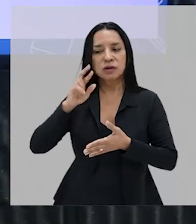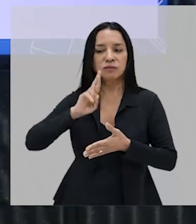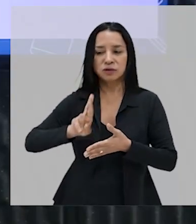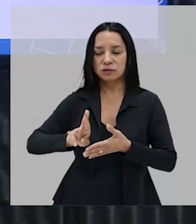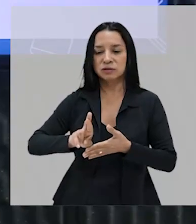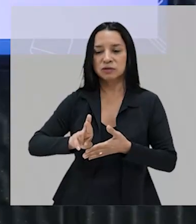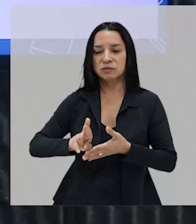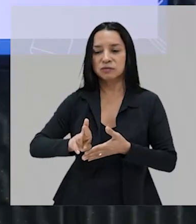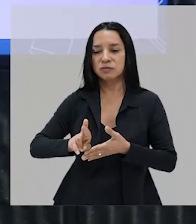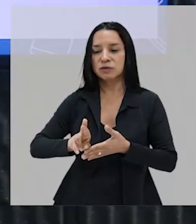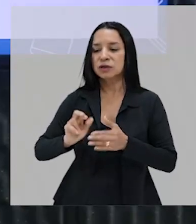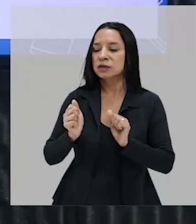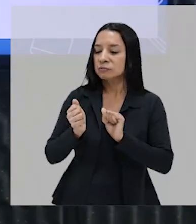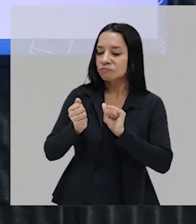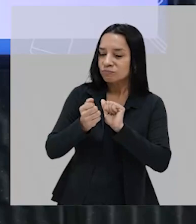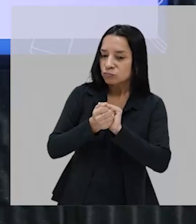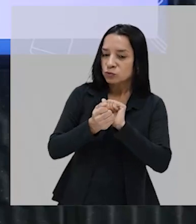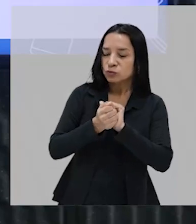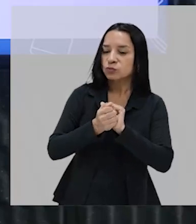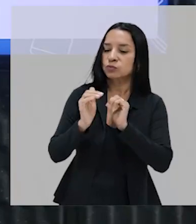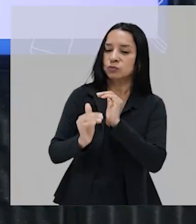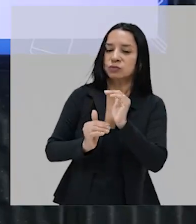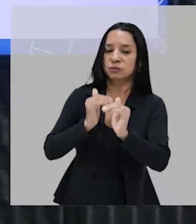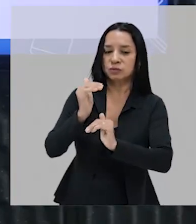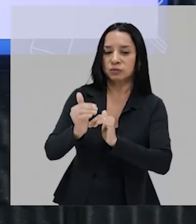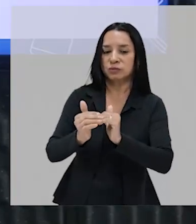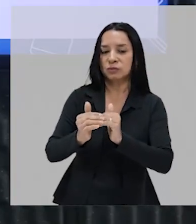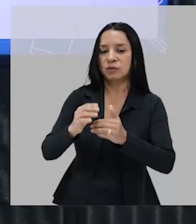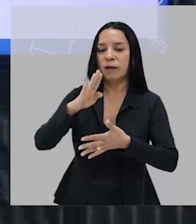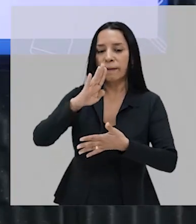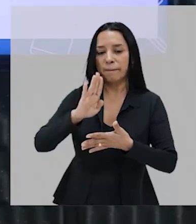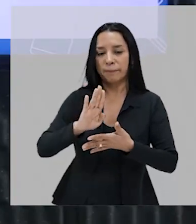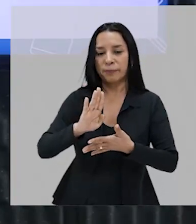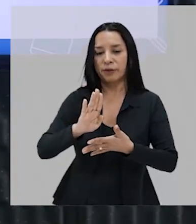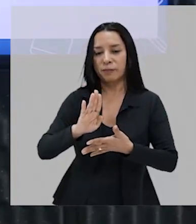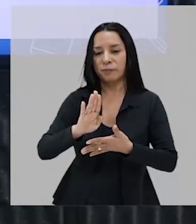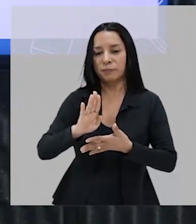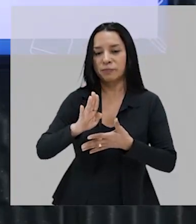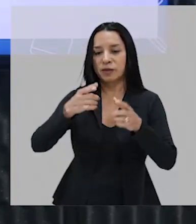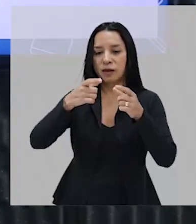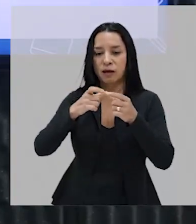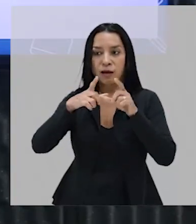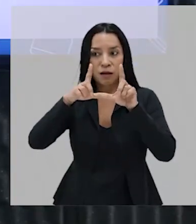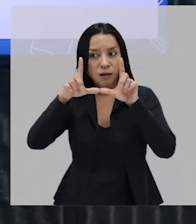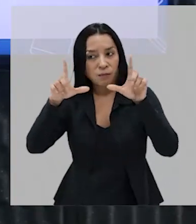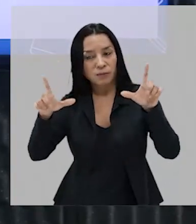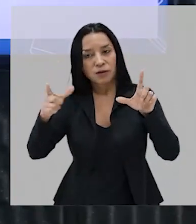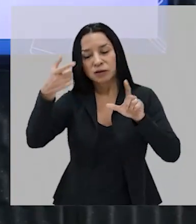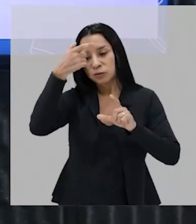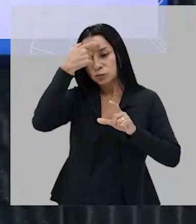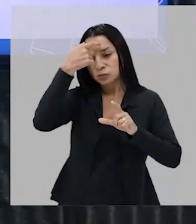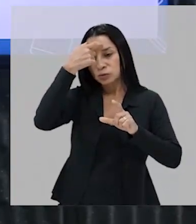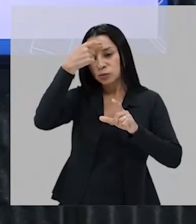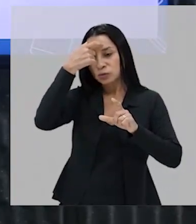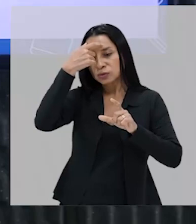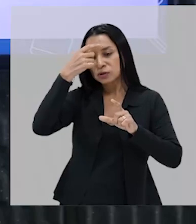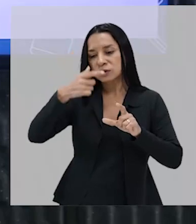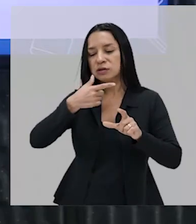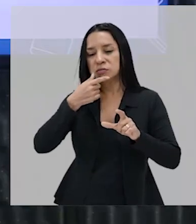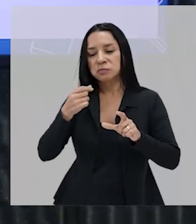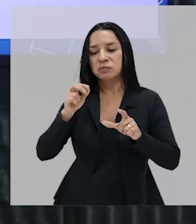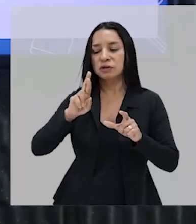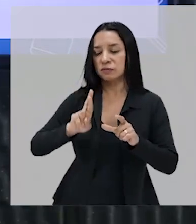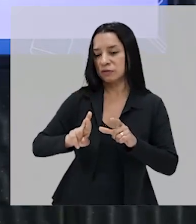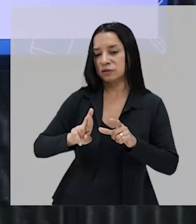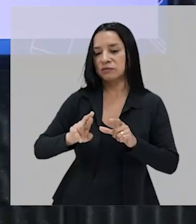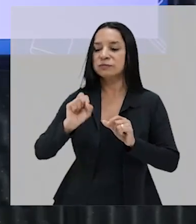nesse processo. A letra B, ampliação da consciência reflexiva. Bom, legal, a crítica traz uma ampliação da consciência